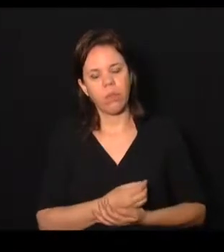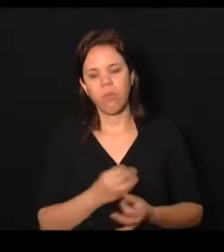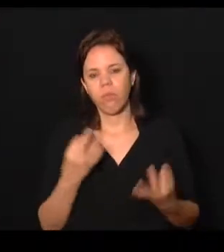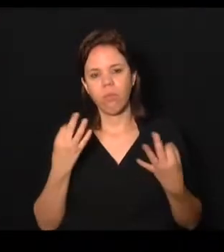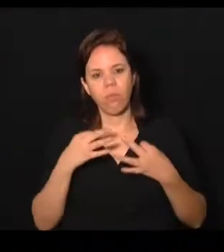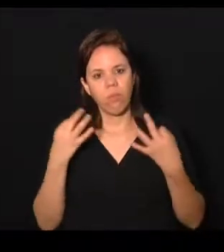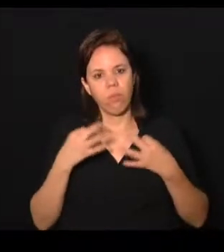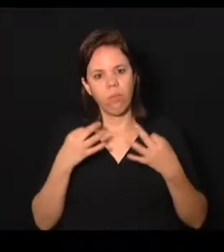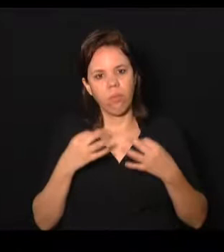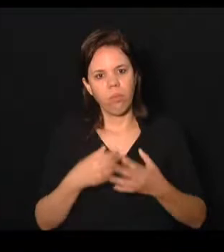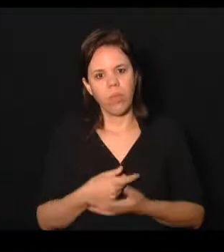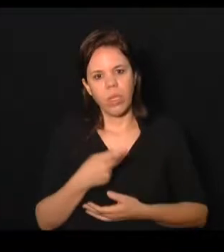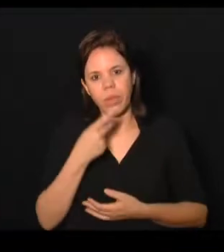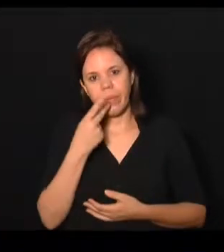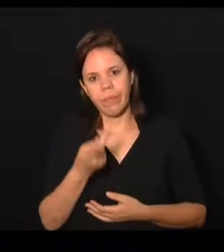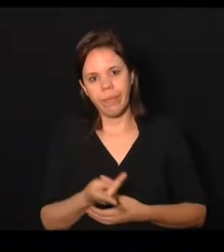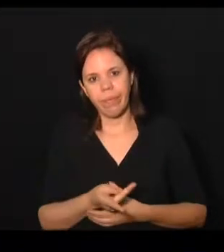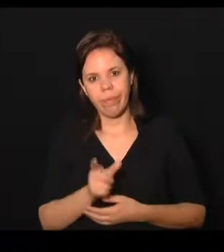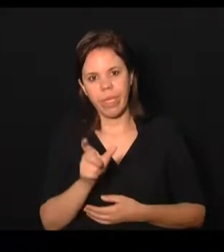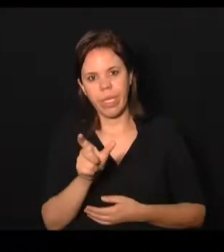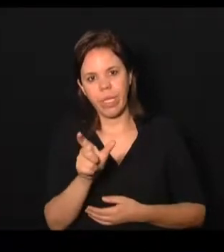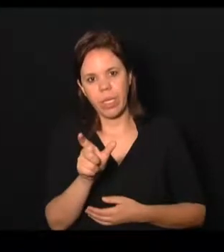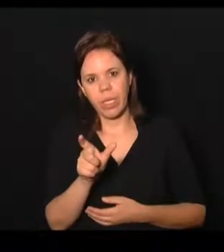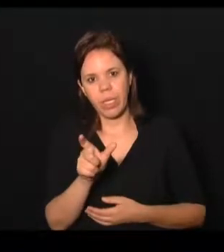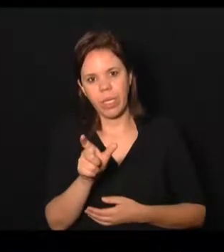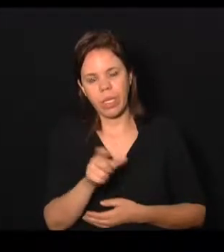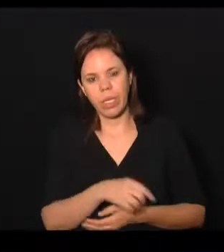Perfeito. É o que eu falo, né? A questão da carteirinha